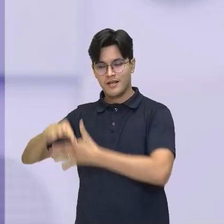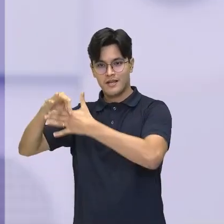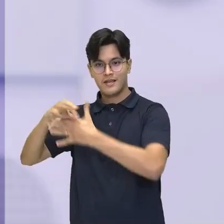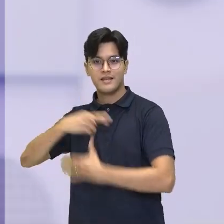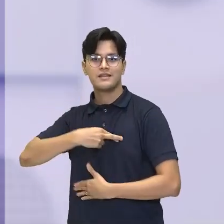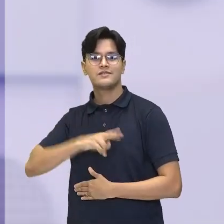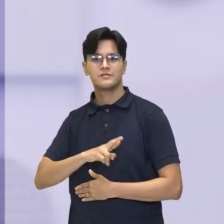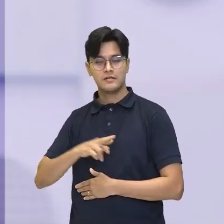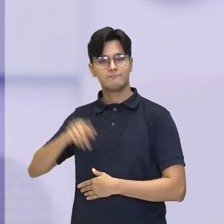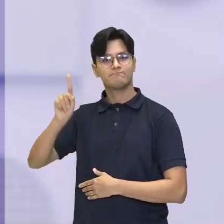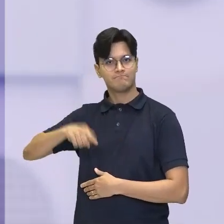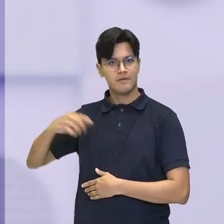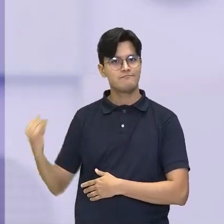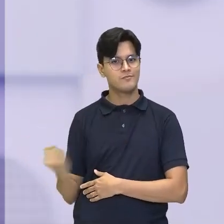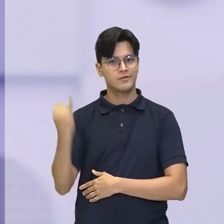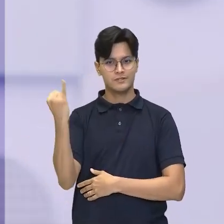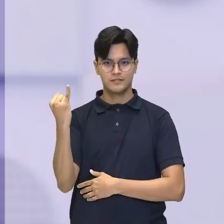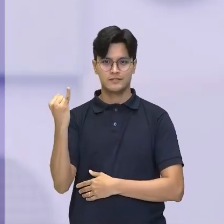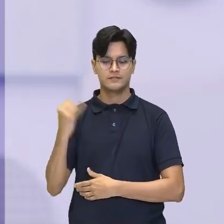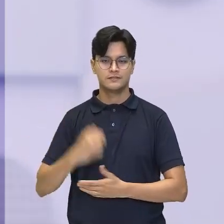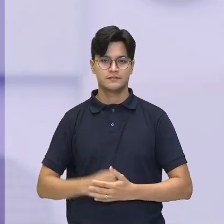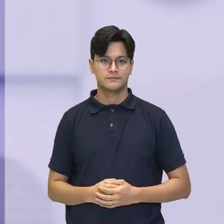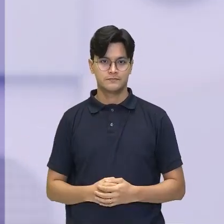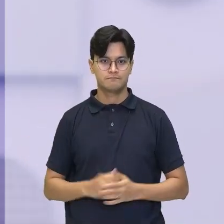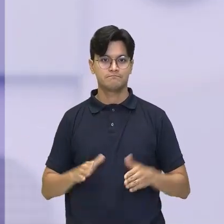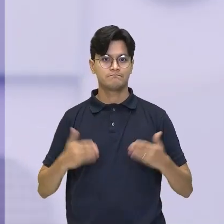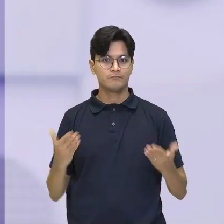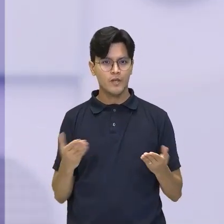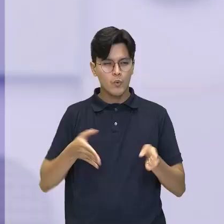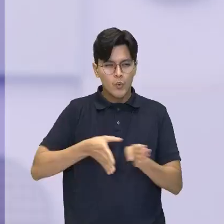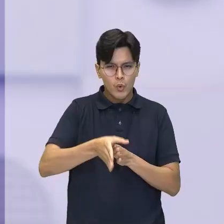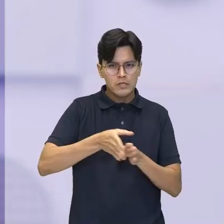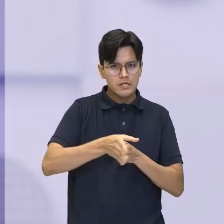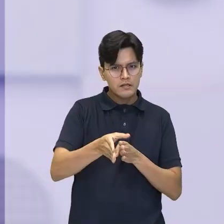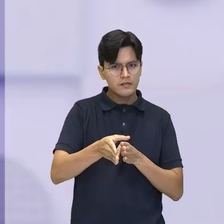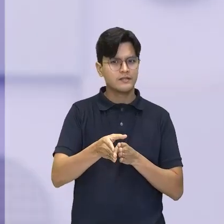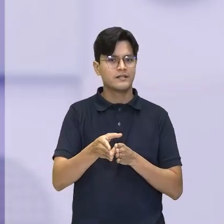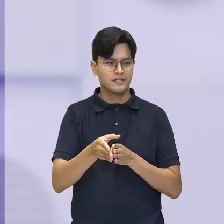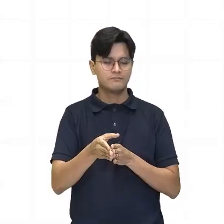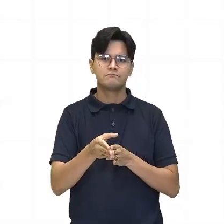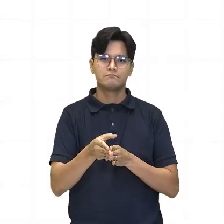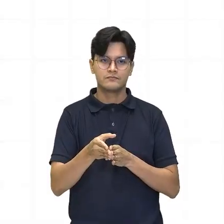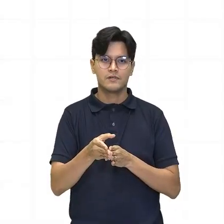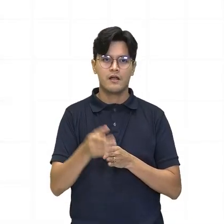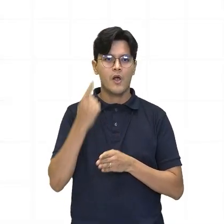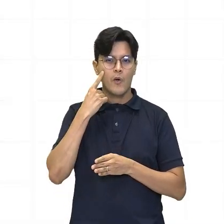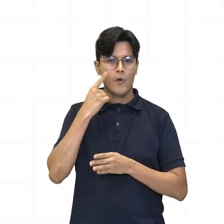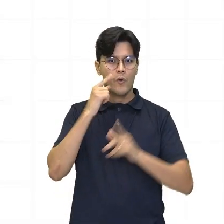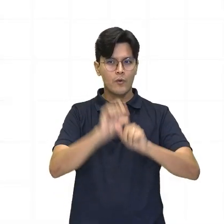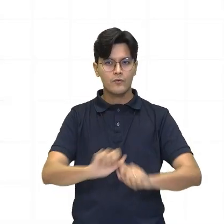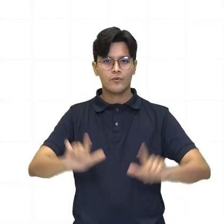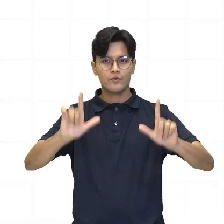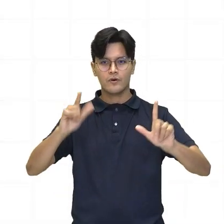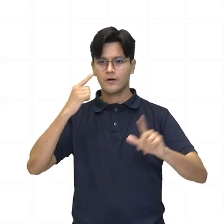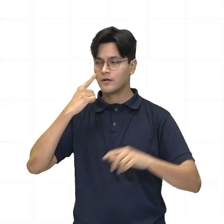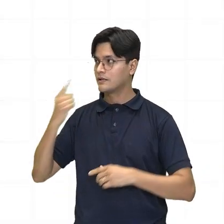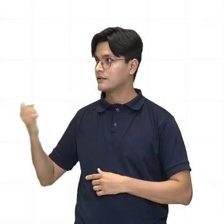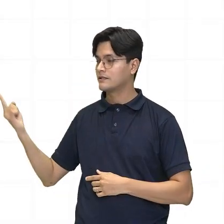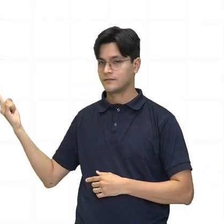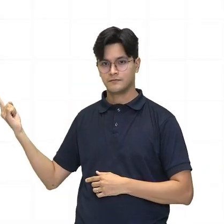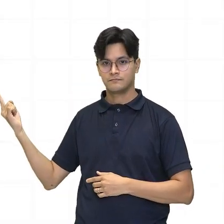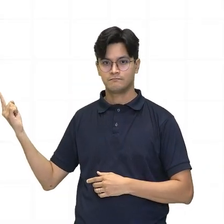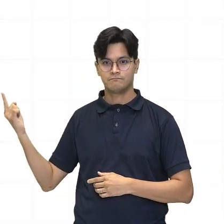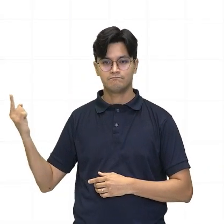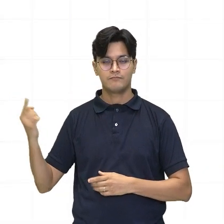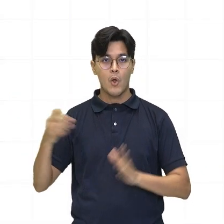é importante. E falando em indicar caminhos, vamos ver aí a próxima cartela. Indicar